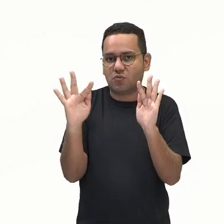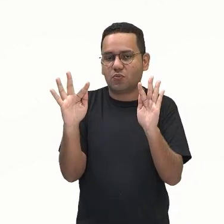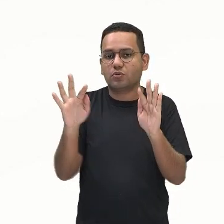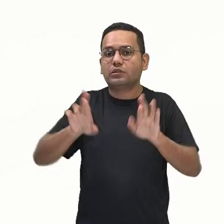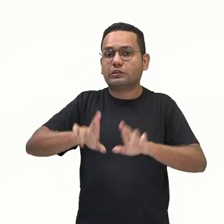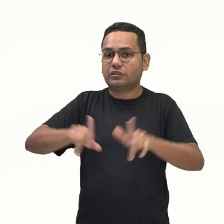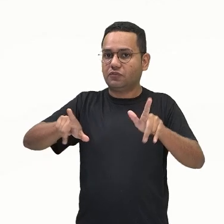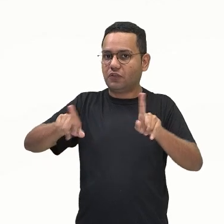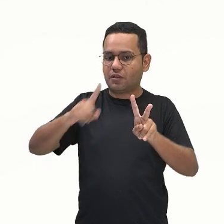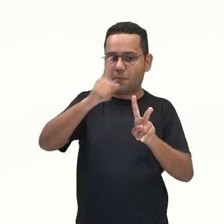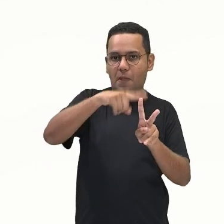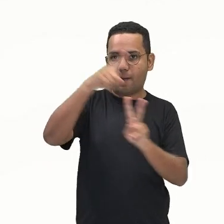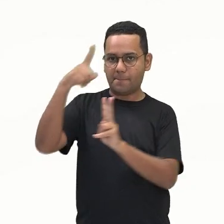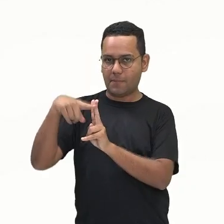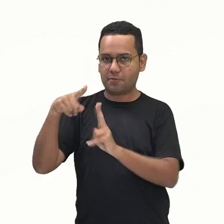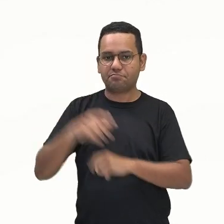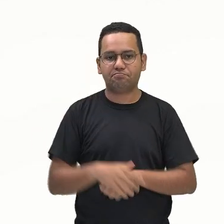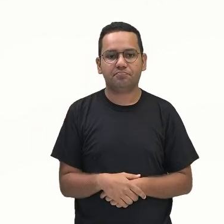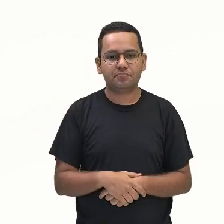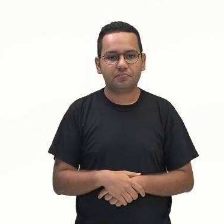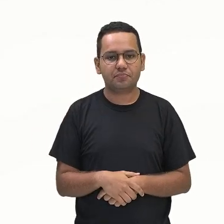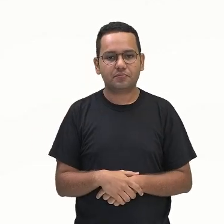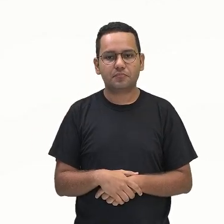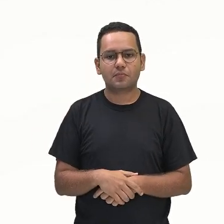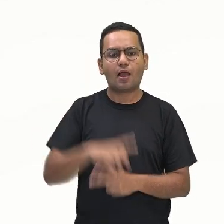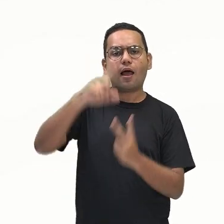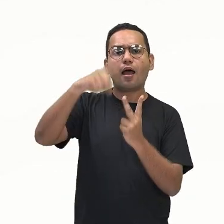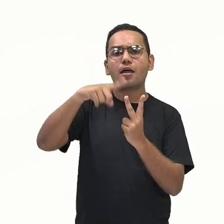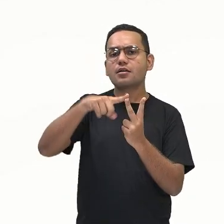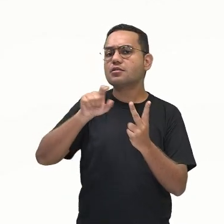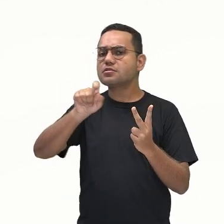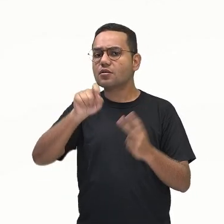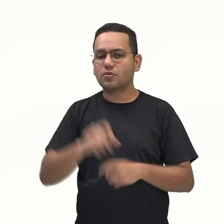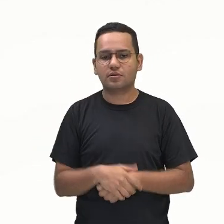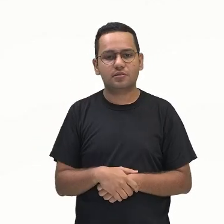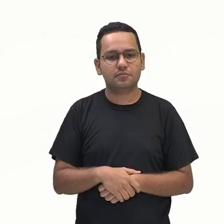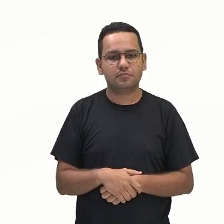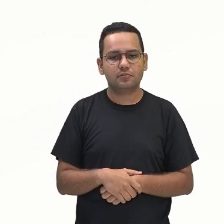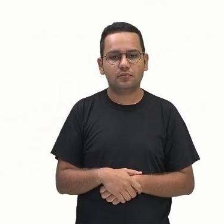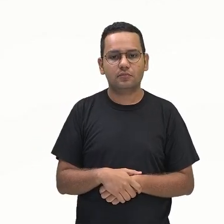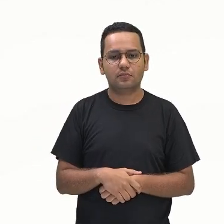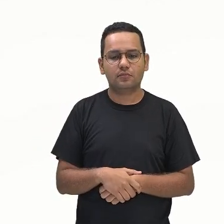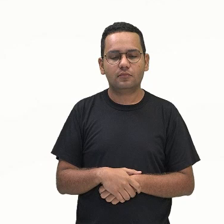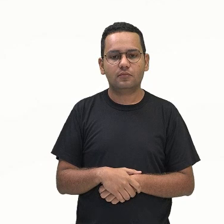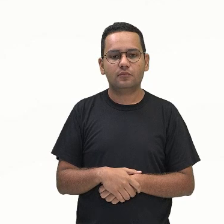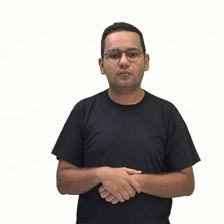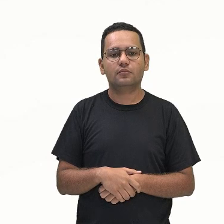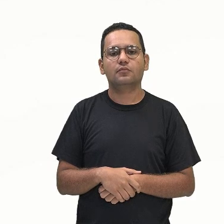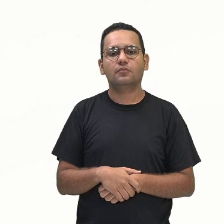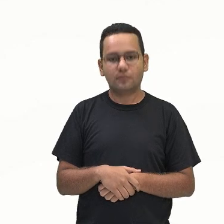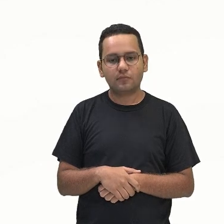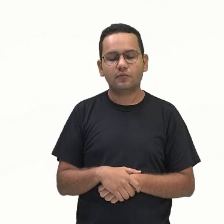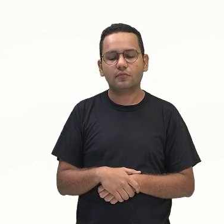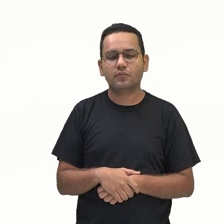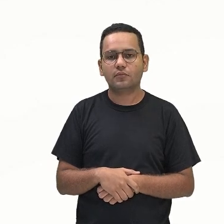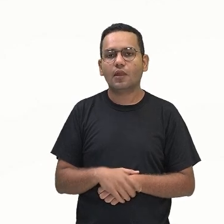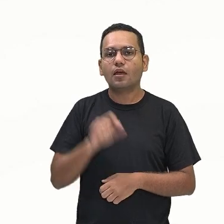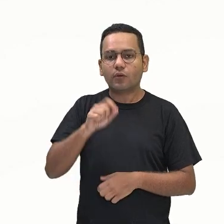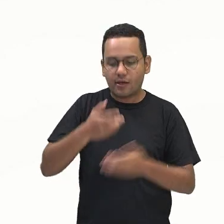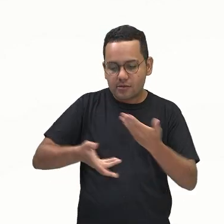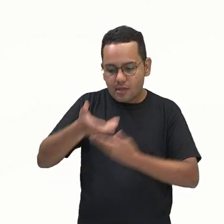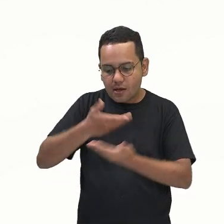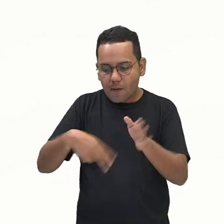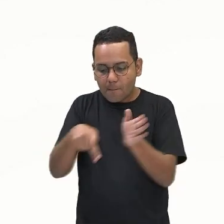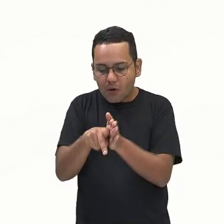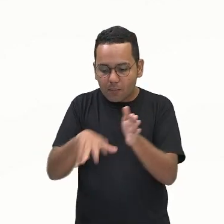diferentes. E o fenótipo será o resultado da interação dos genes, ou seja, o genótipo com o ambiente. Genótipo,